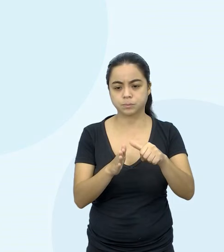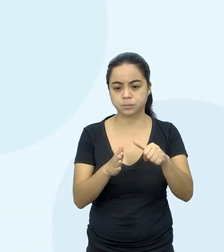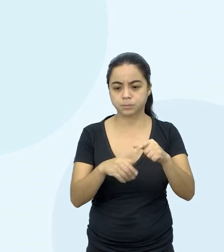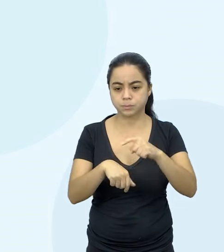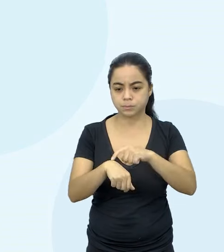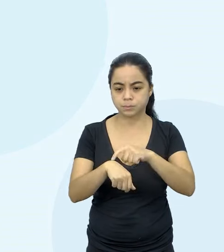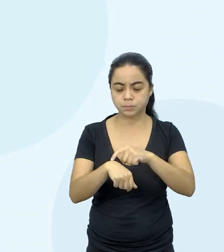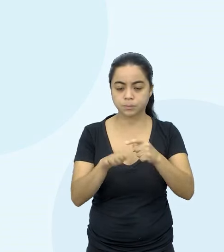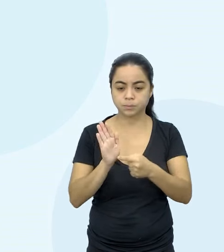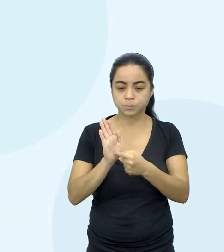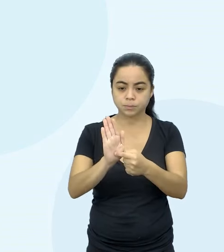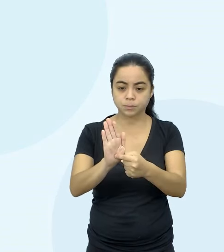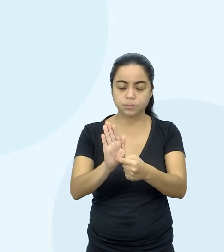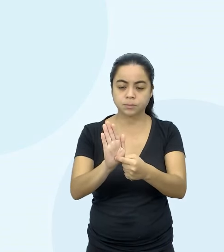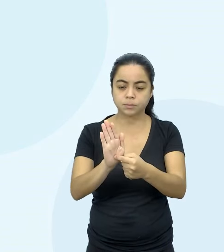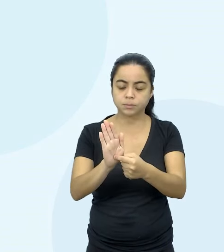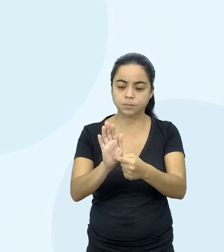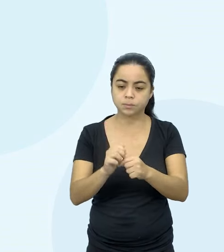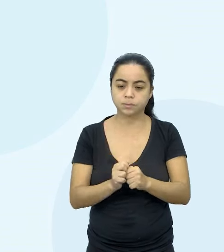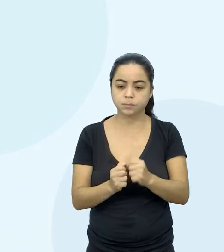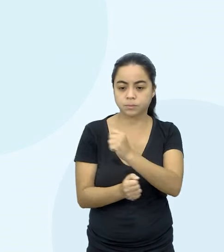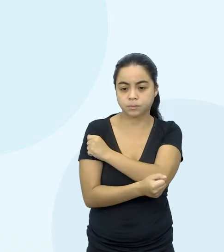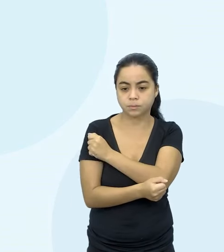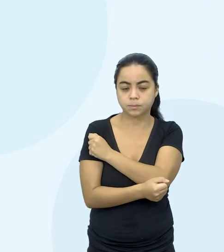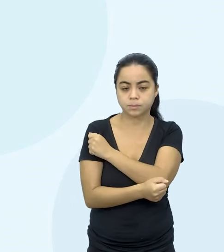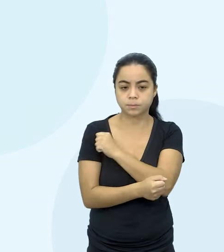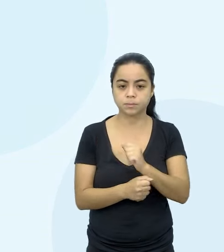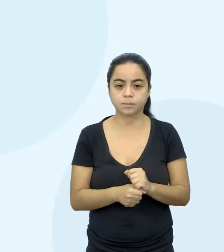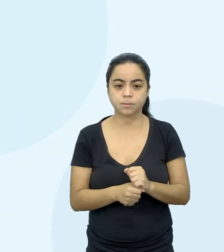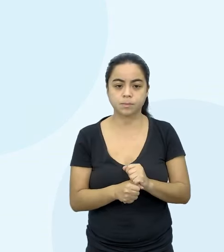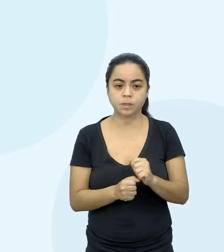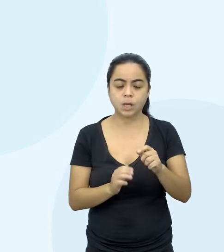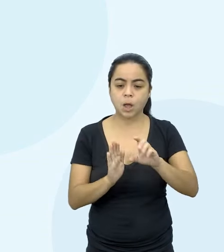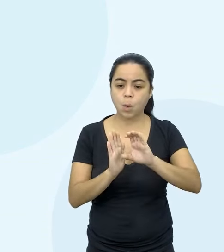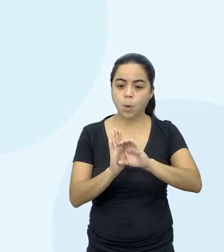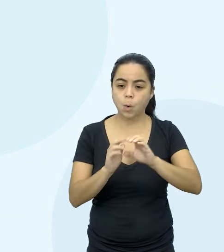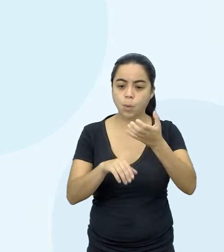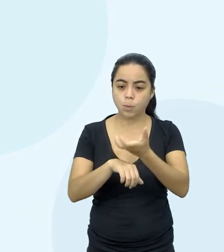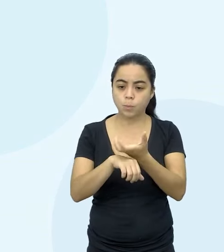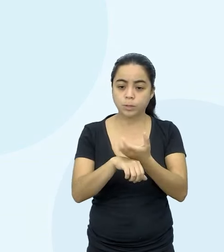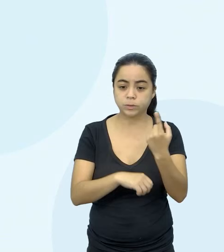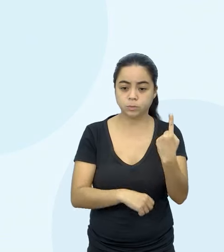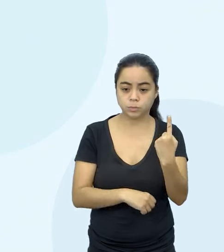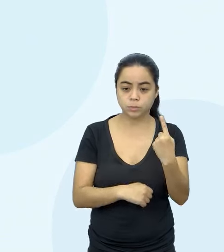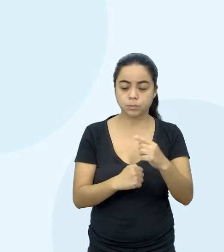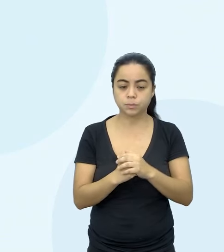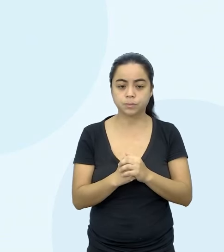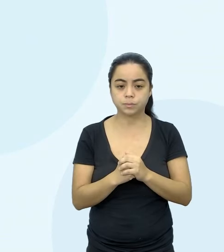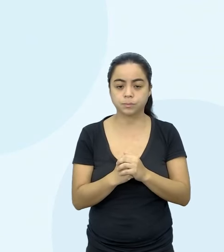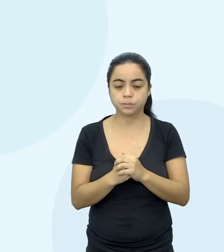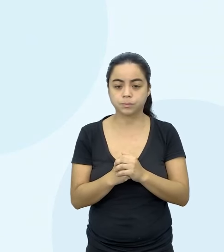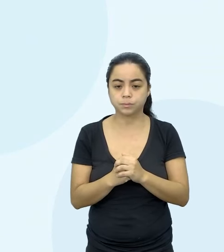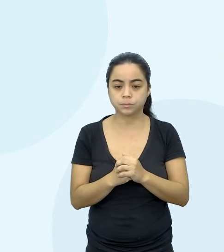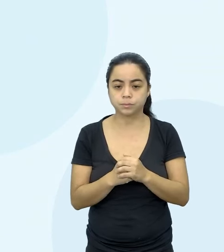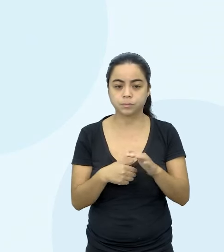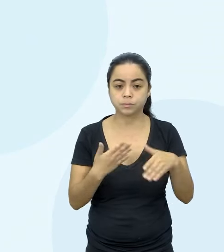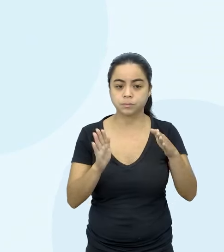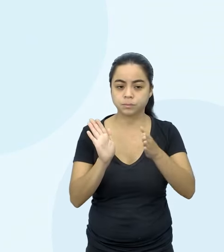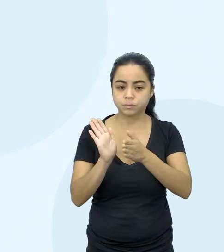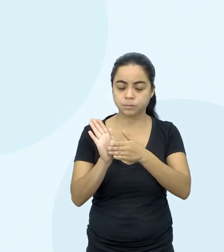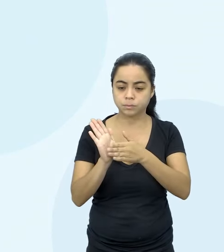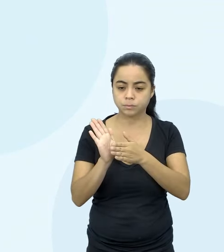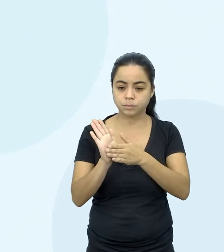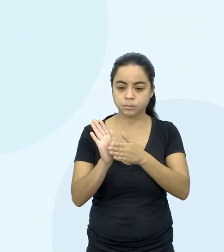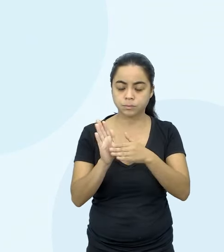momento, apresenta aos seus estudantes a unidade curricular. Essa é o componente 1, tá? E a proposta que